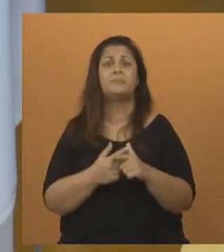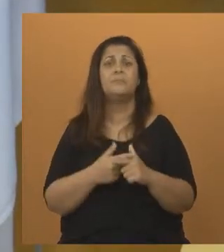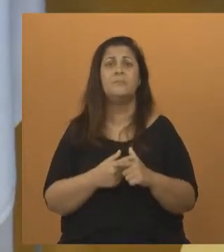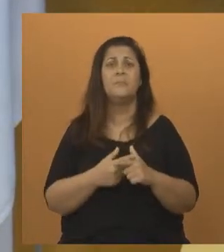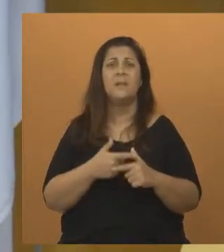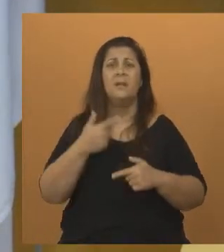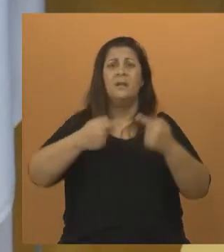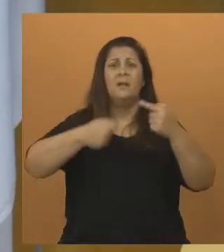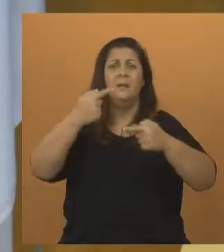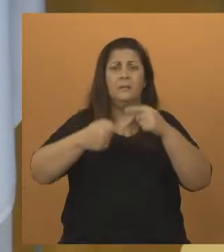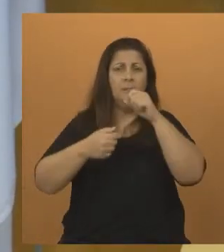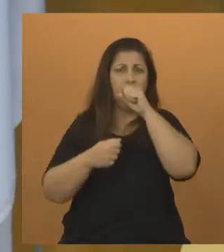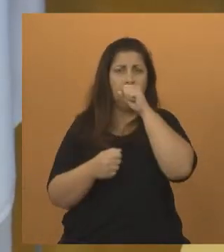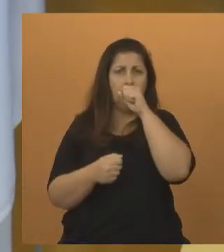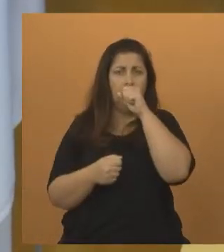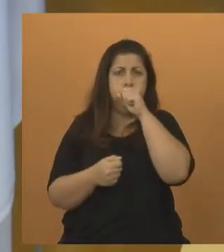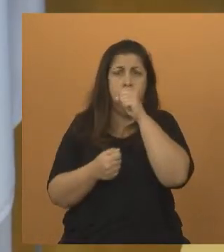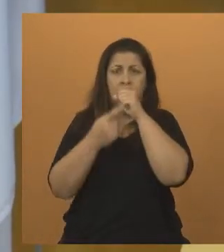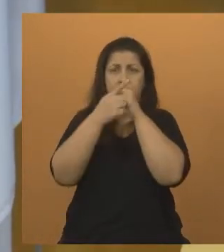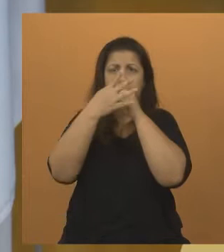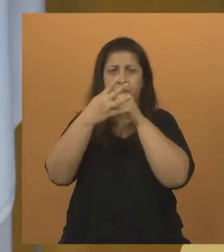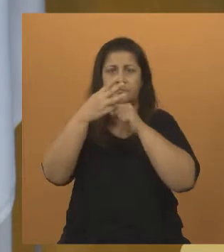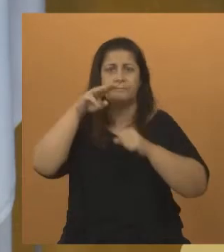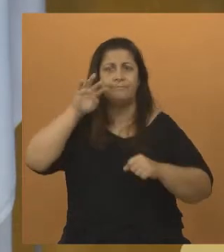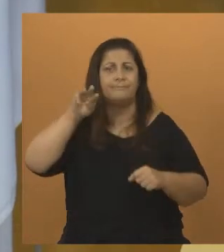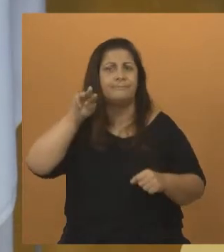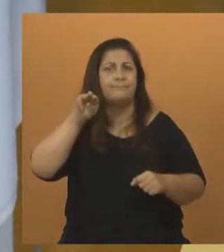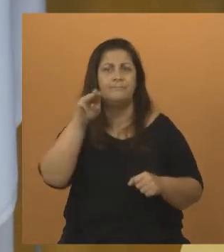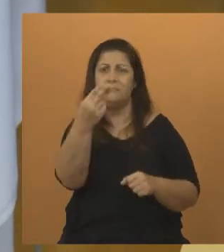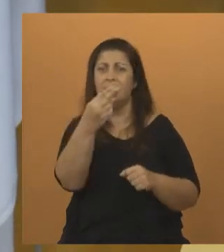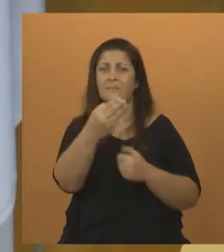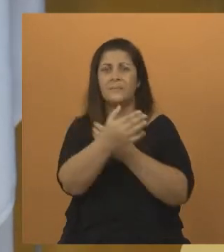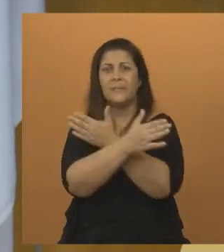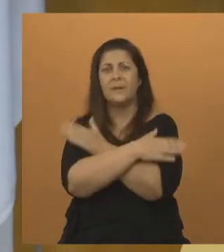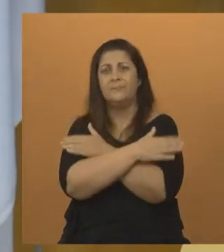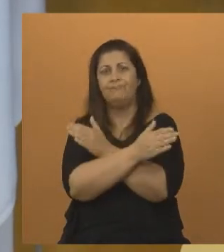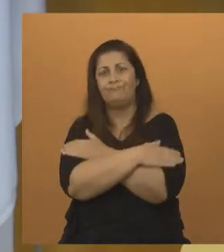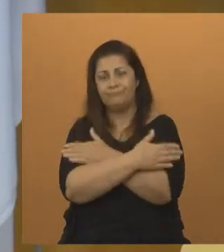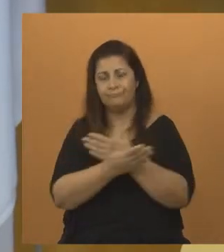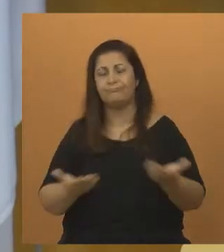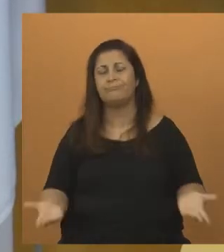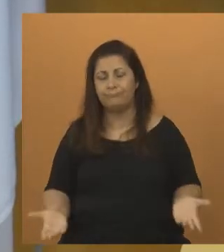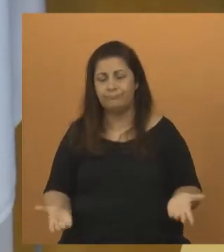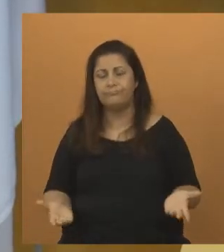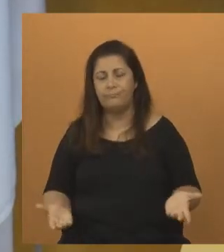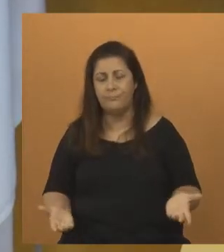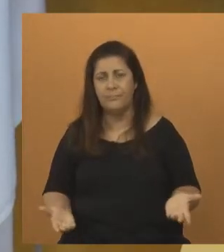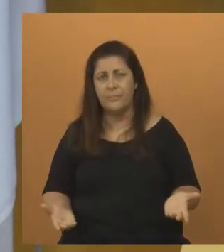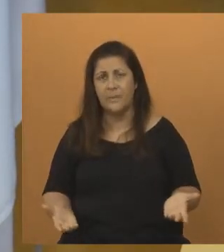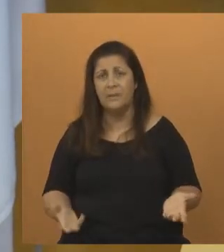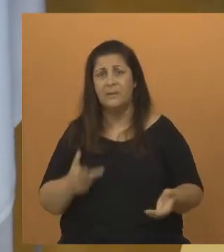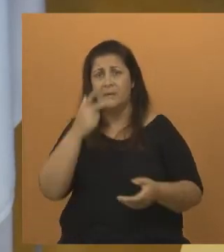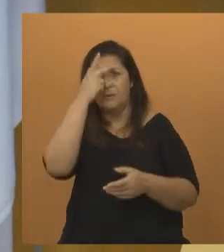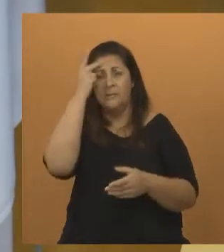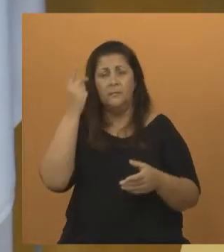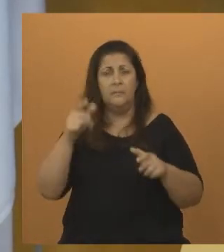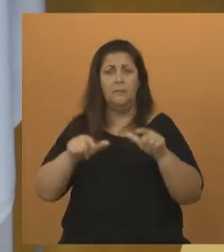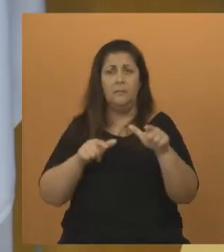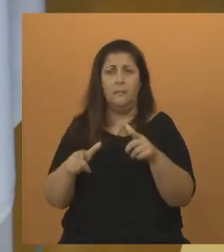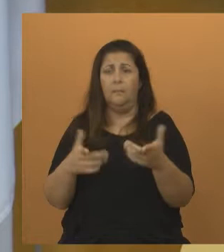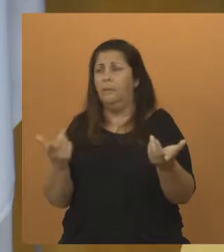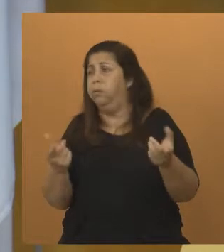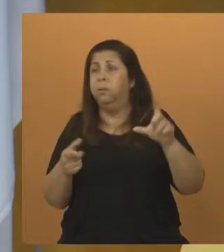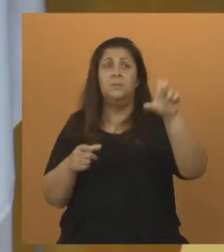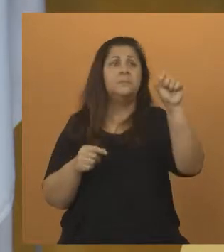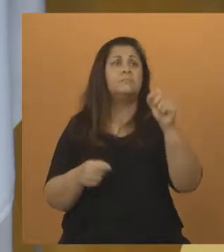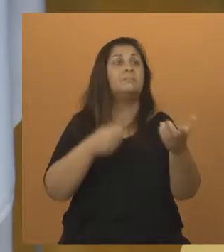política que está aí, mais de 14 milhões de desempregados, a crise está aí e o pobre trabalhador, ele tem que escolher ou